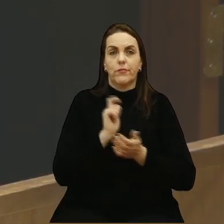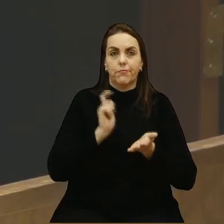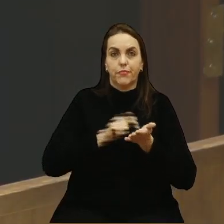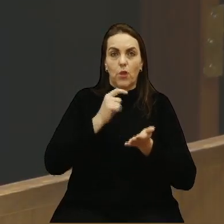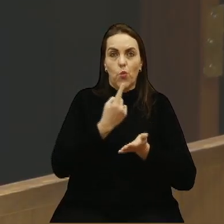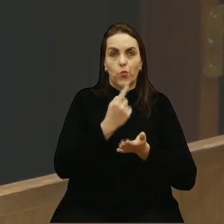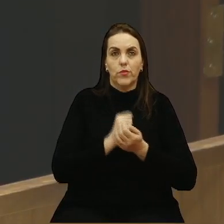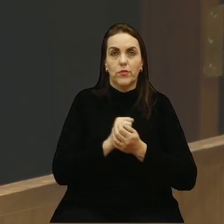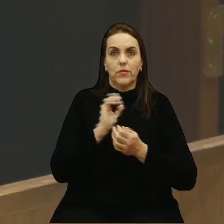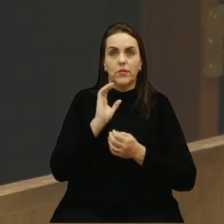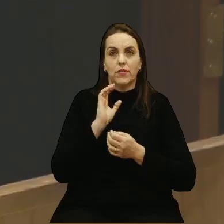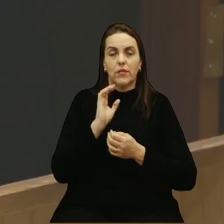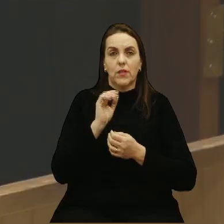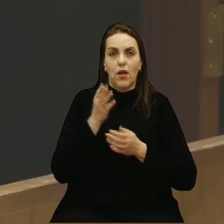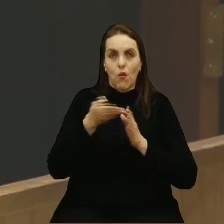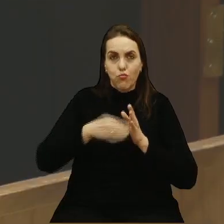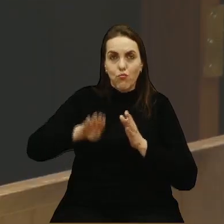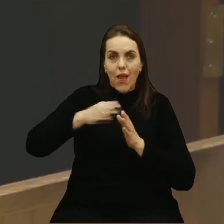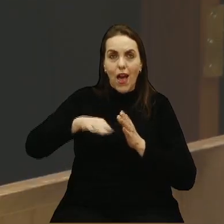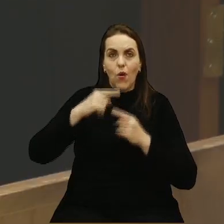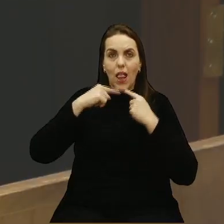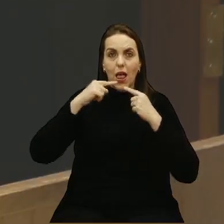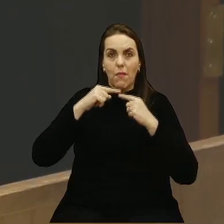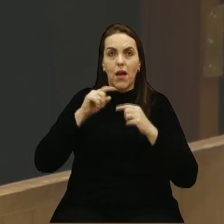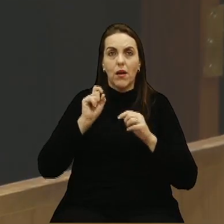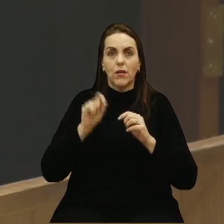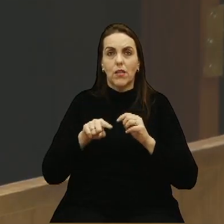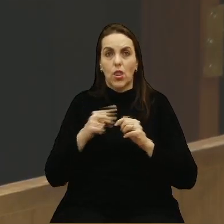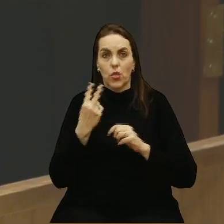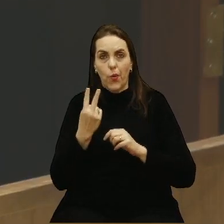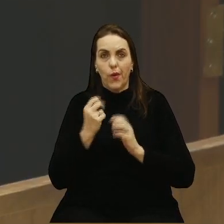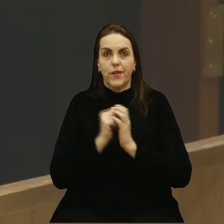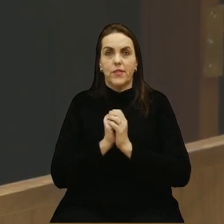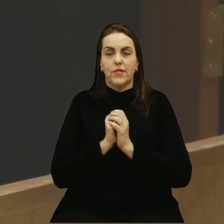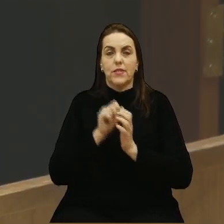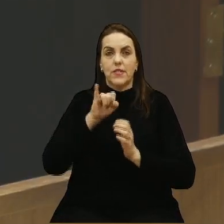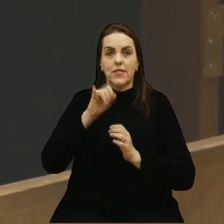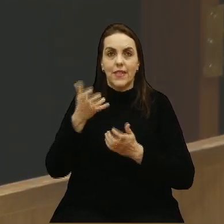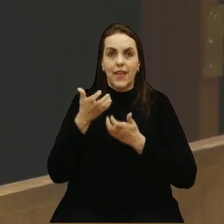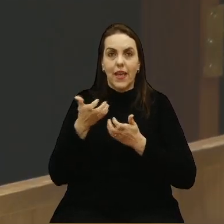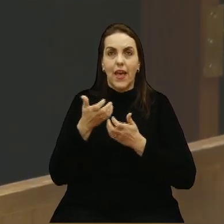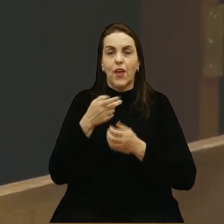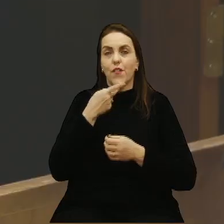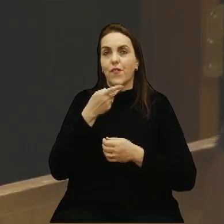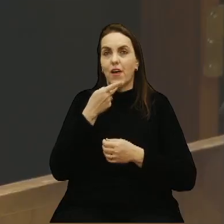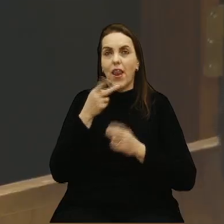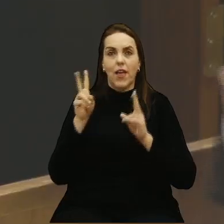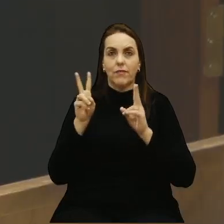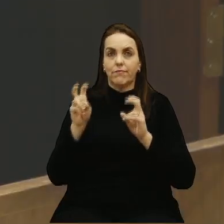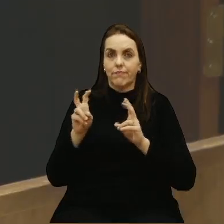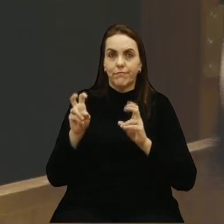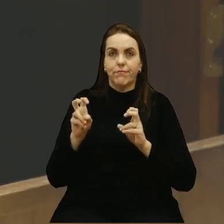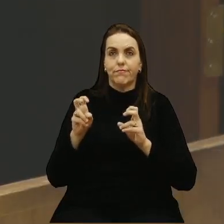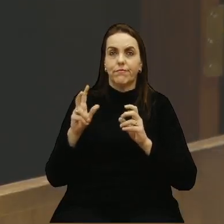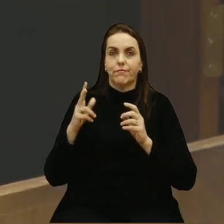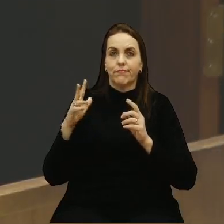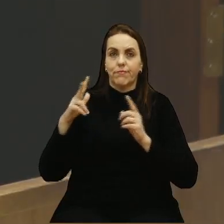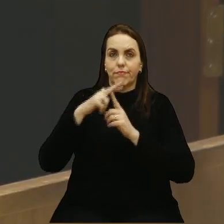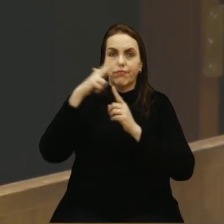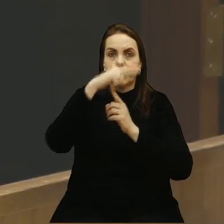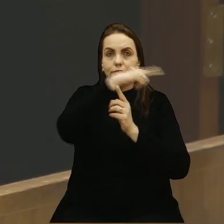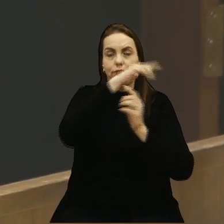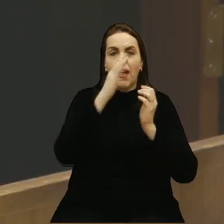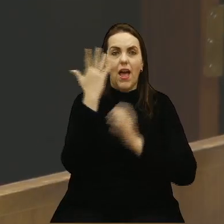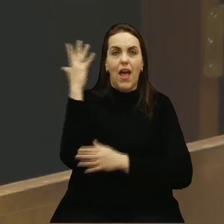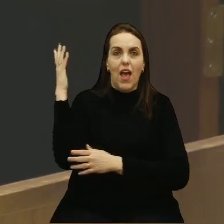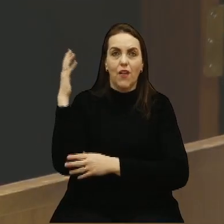quero reclamar de buraco na via, diz que 2. Se eu quero falar sobre poda de árvore, diz que